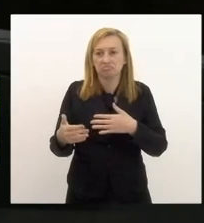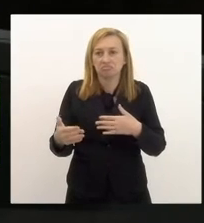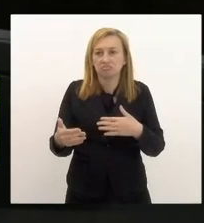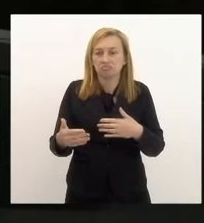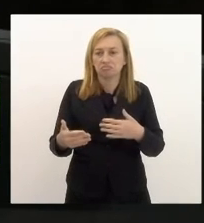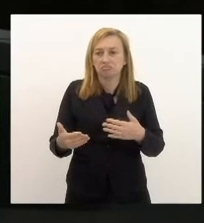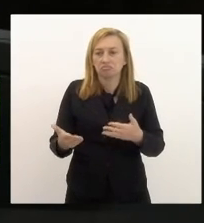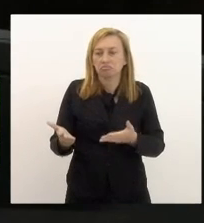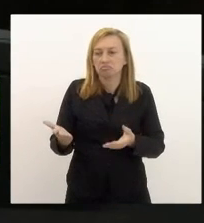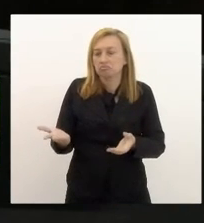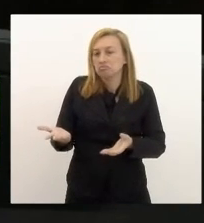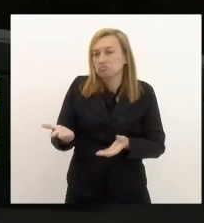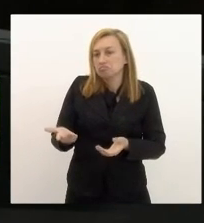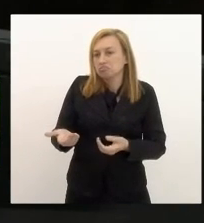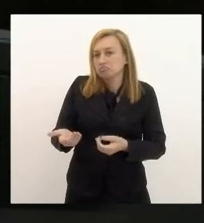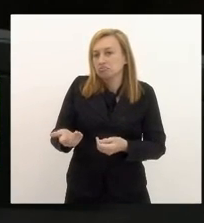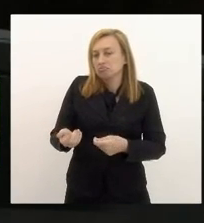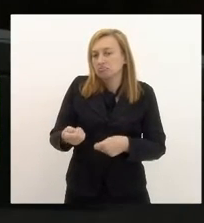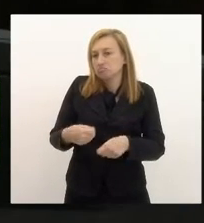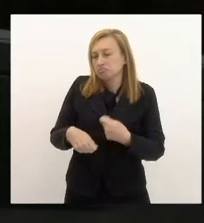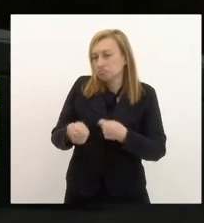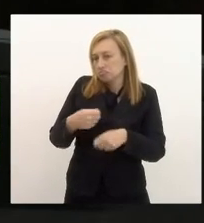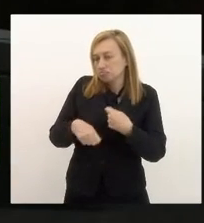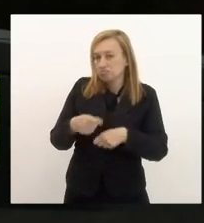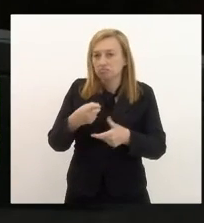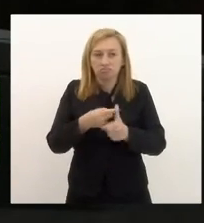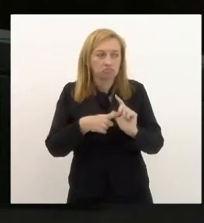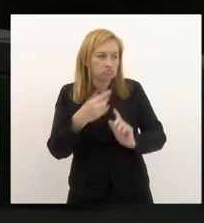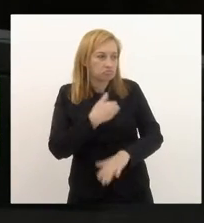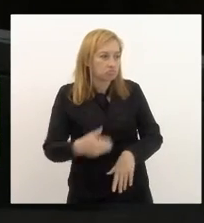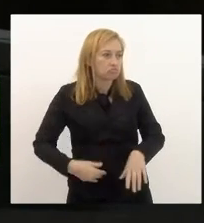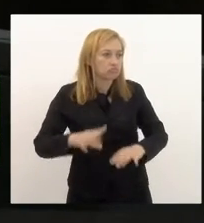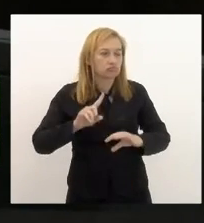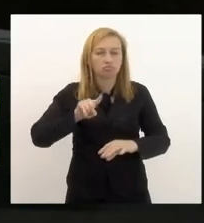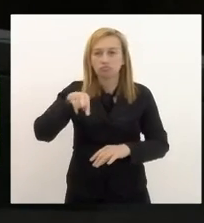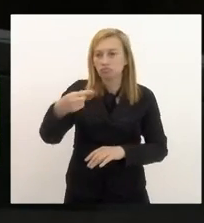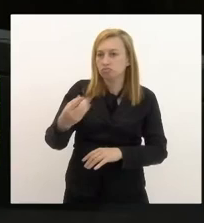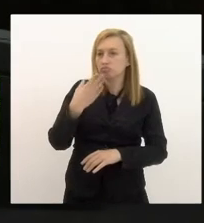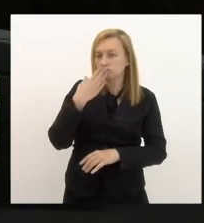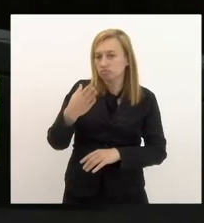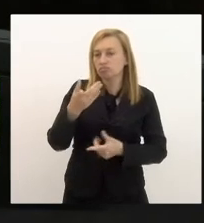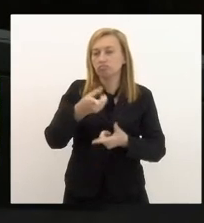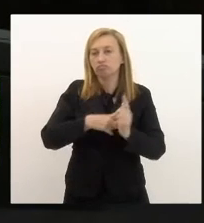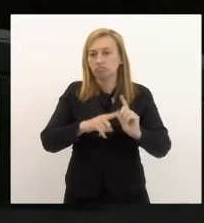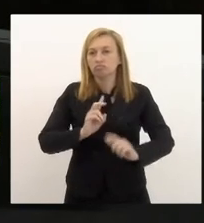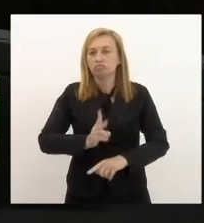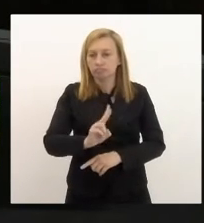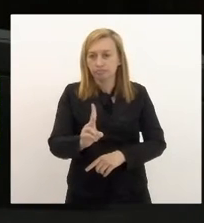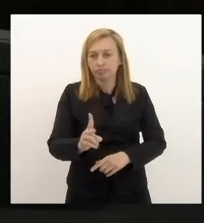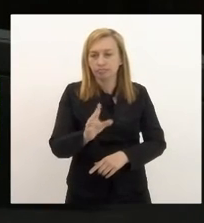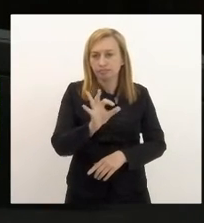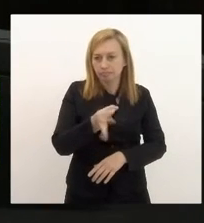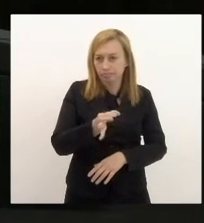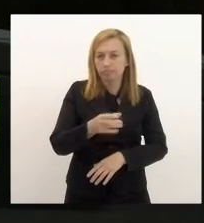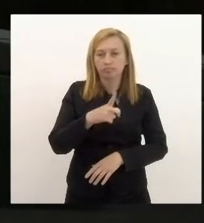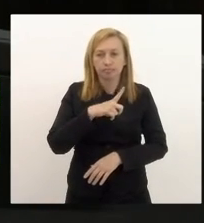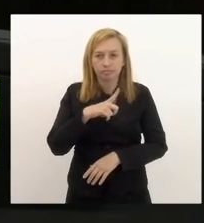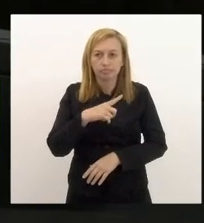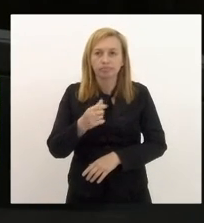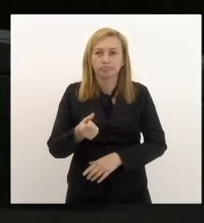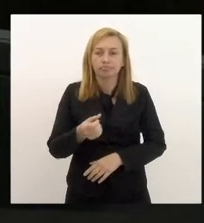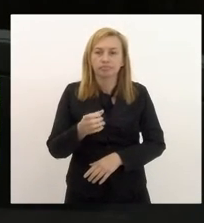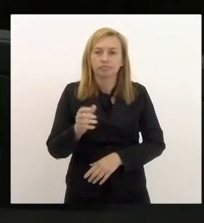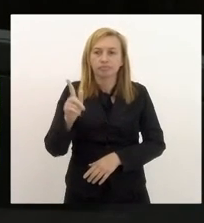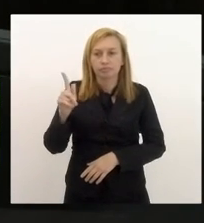renegociação seja de dívida pública ou qualquer outro tipo de dívida sempre tem algum tipo de garantia eles